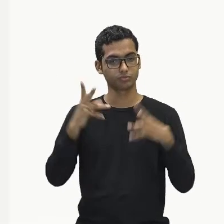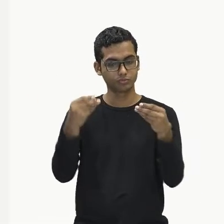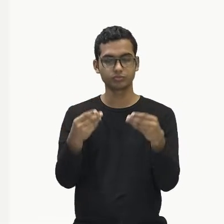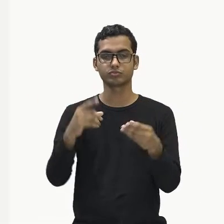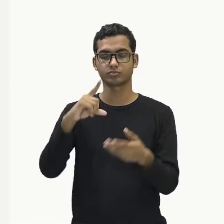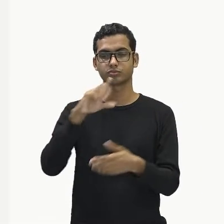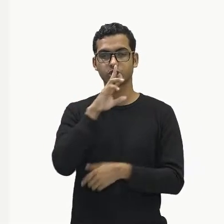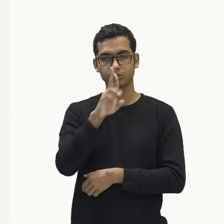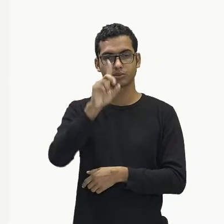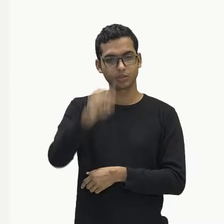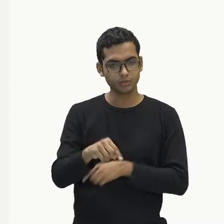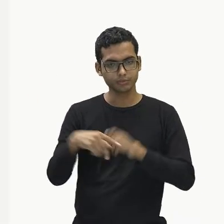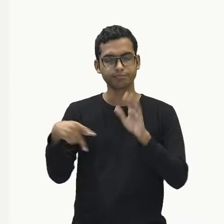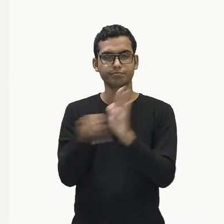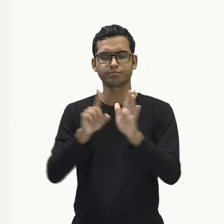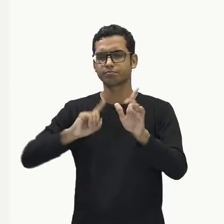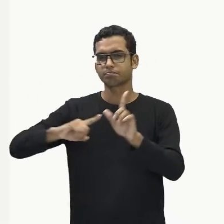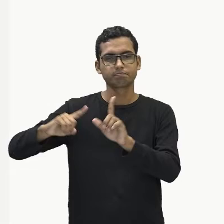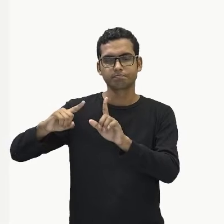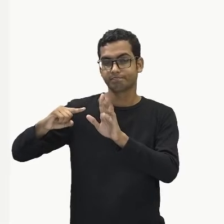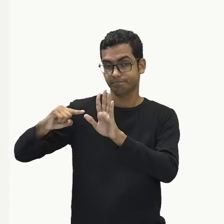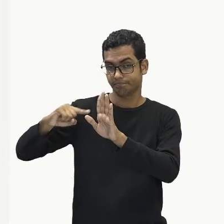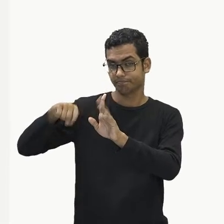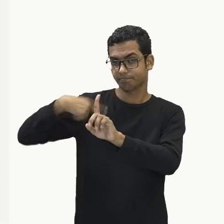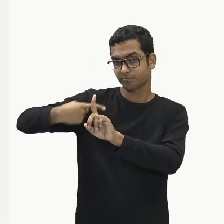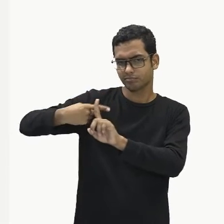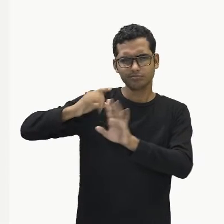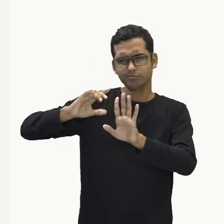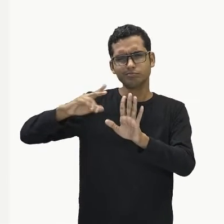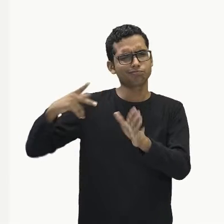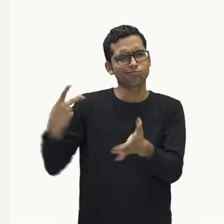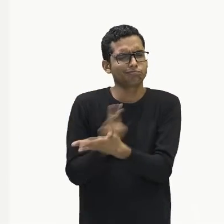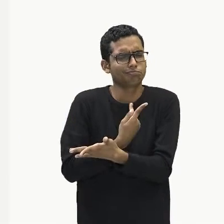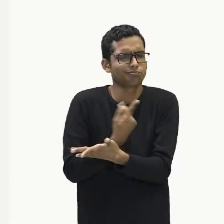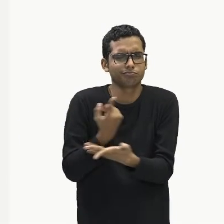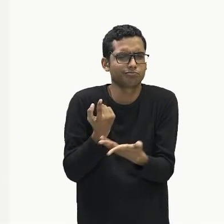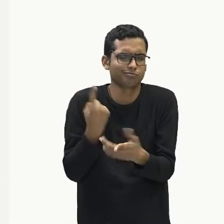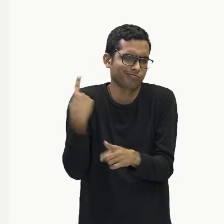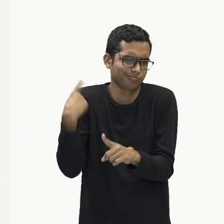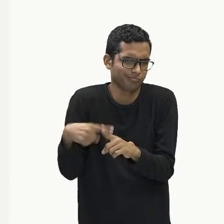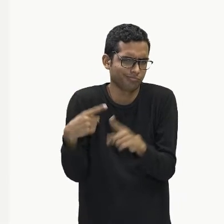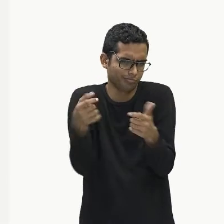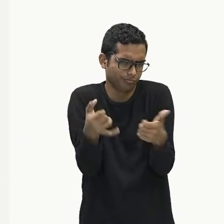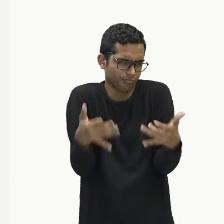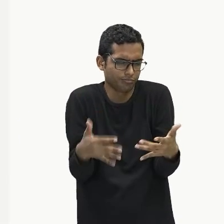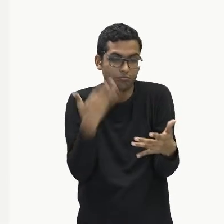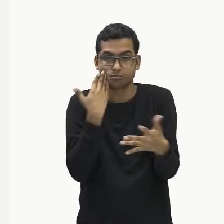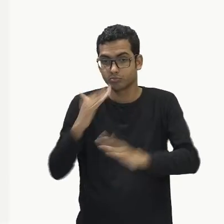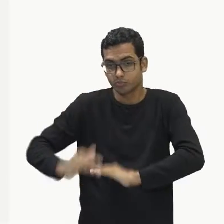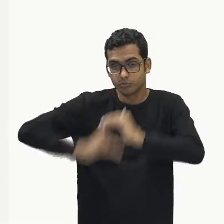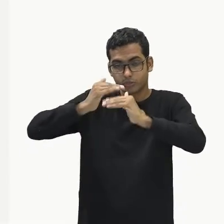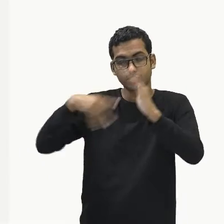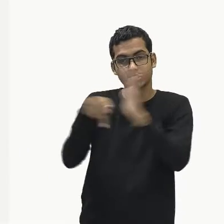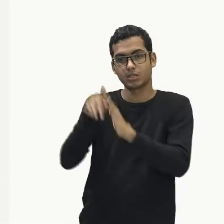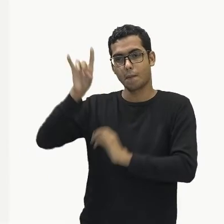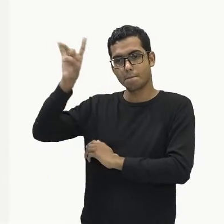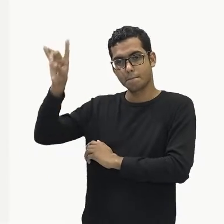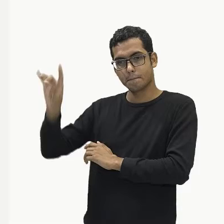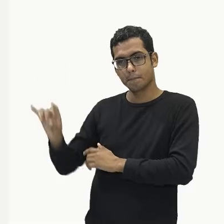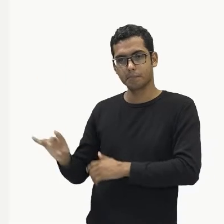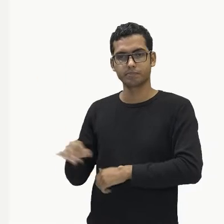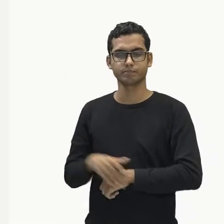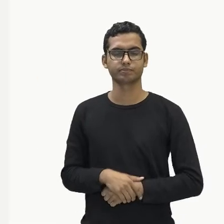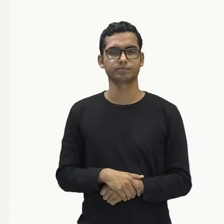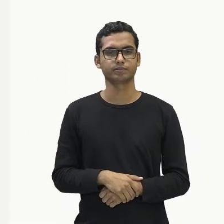positivos. Mas por que será que isso aconteceu? Bora ver agora aqui o desenvolvimento de cada um deles.